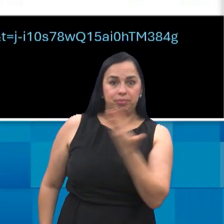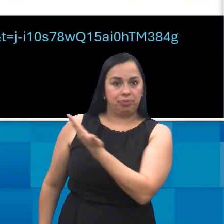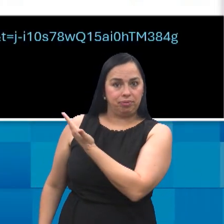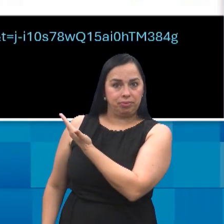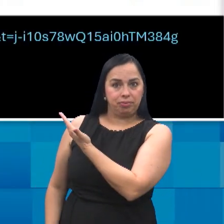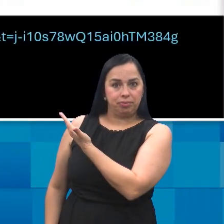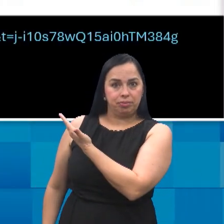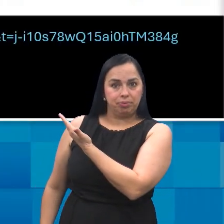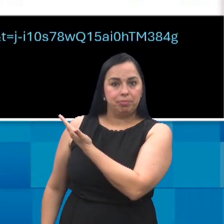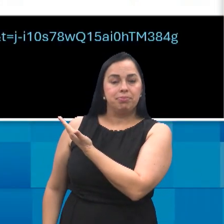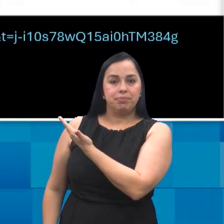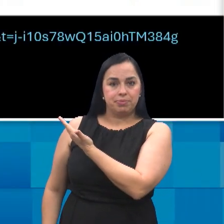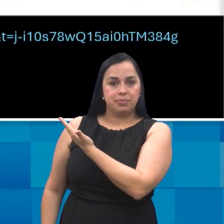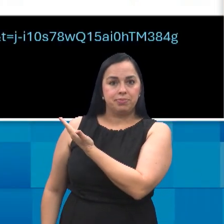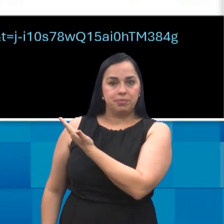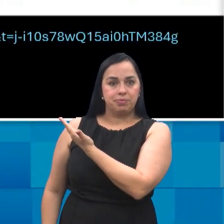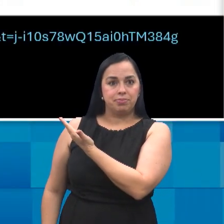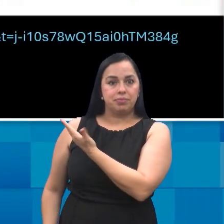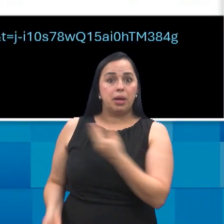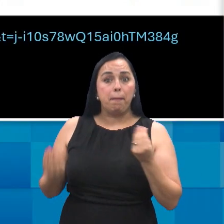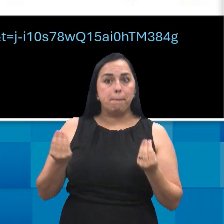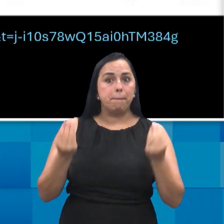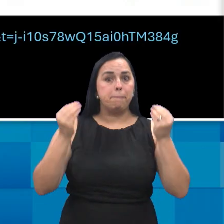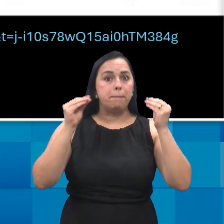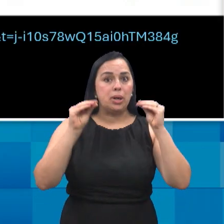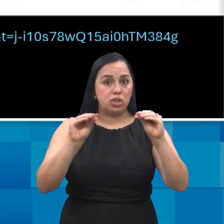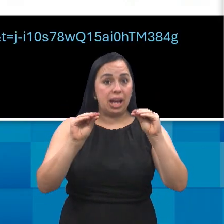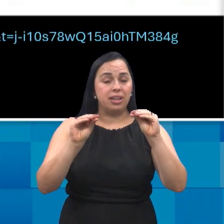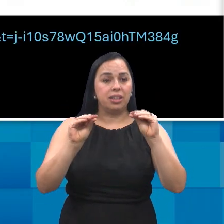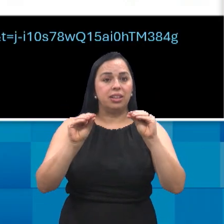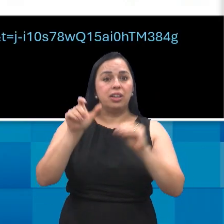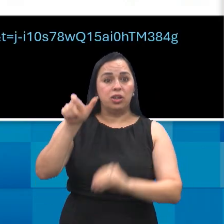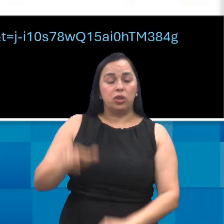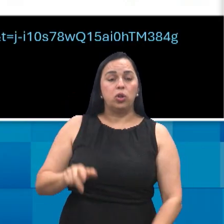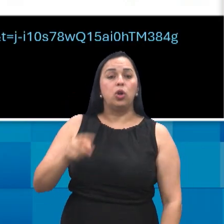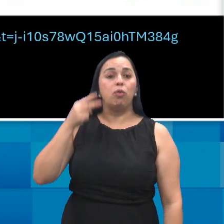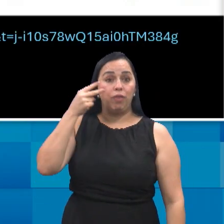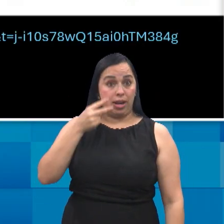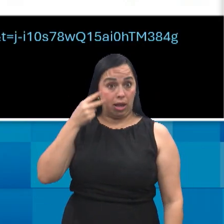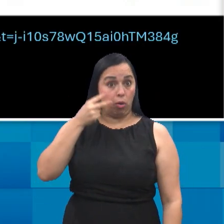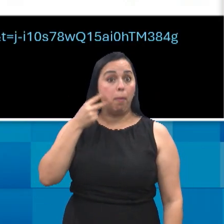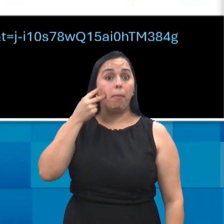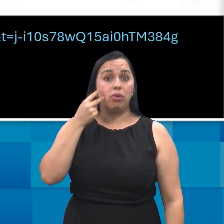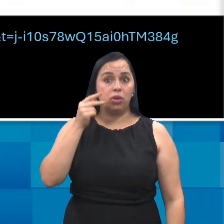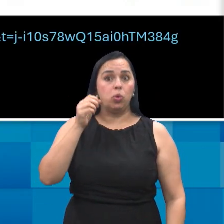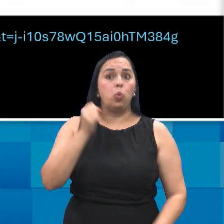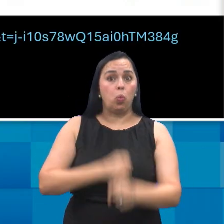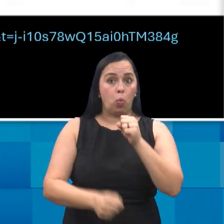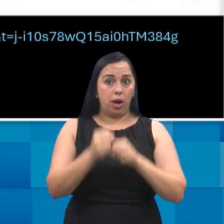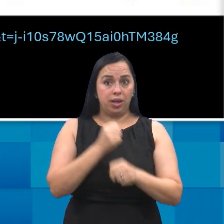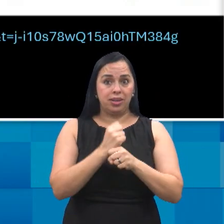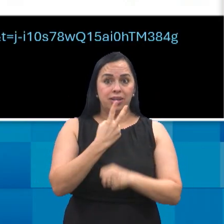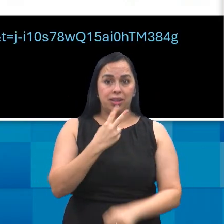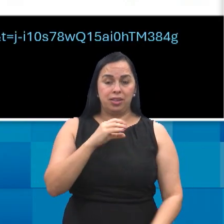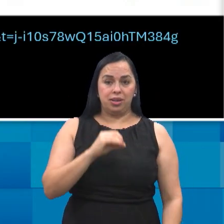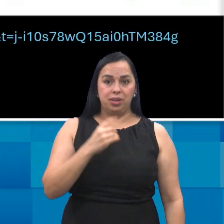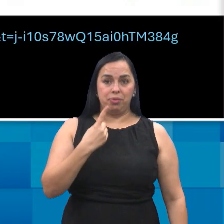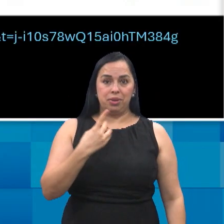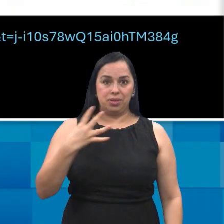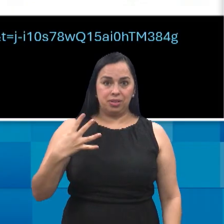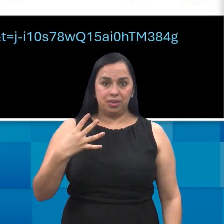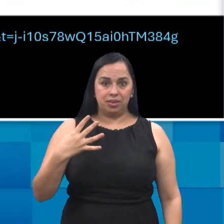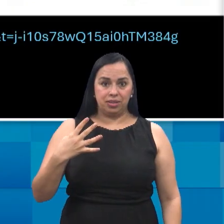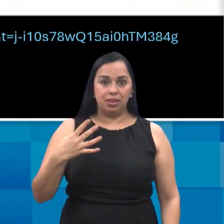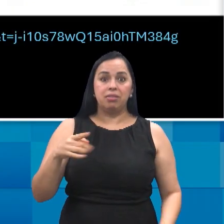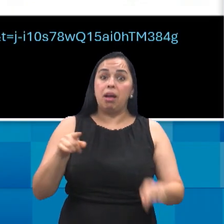Verdadeira. Postada por um colega parlamentar aqui em 2014. Inclusive, por ser verdadeira, eu coloquei o